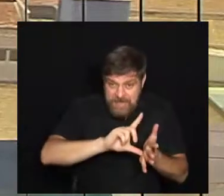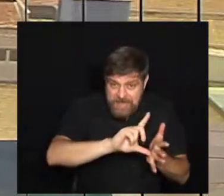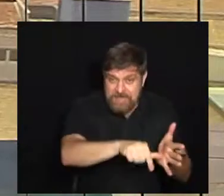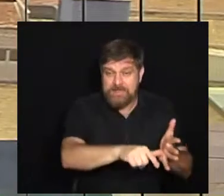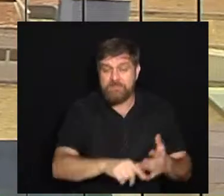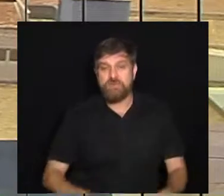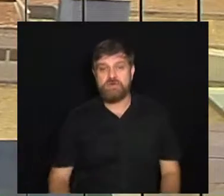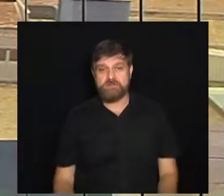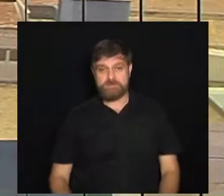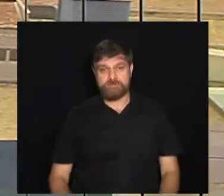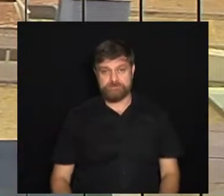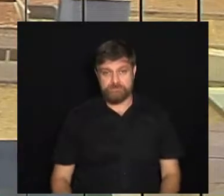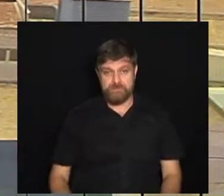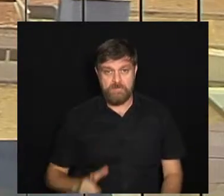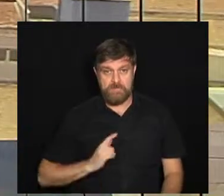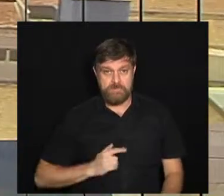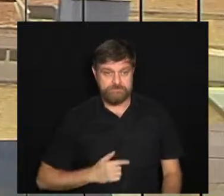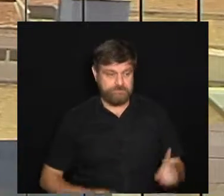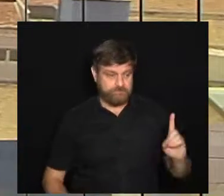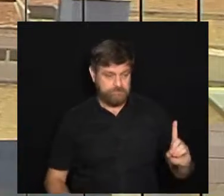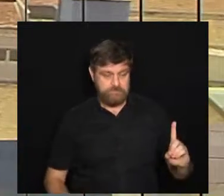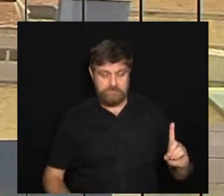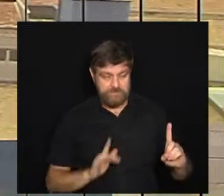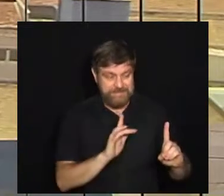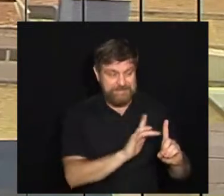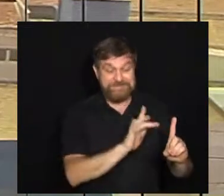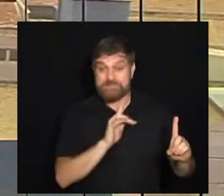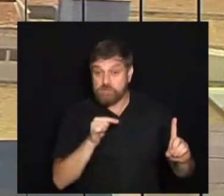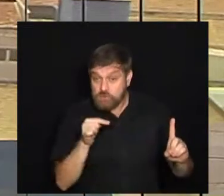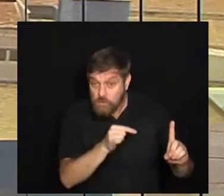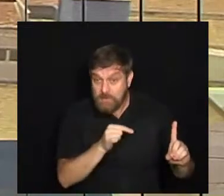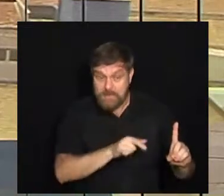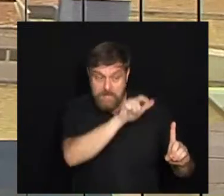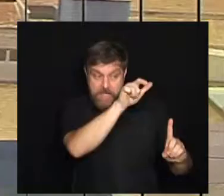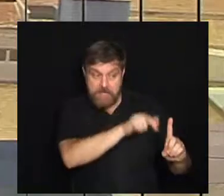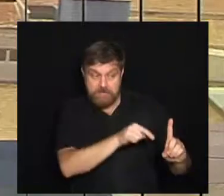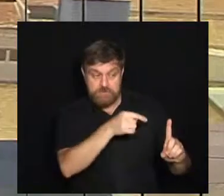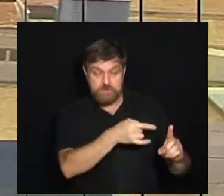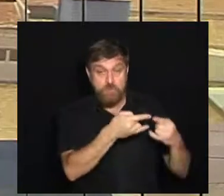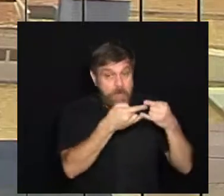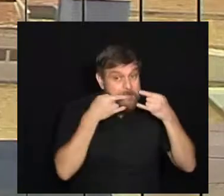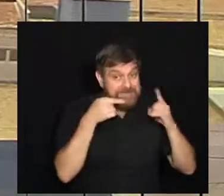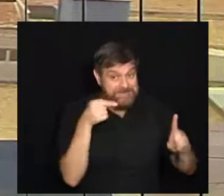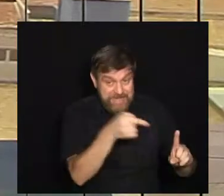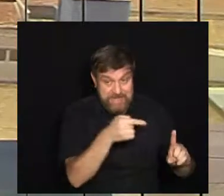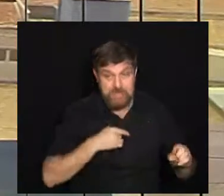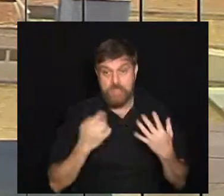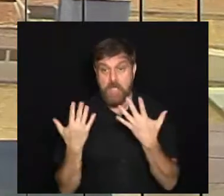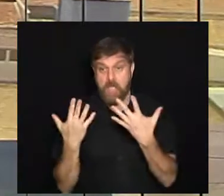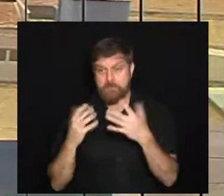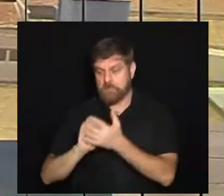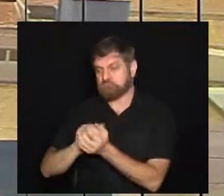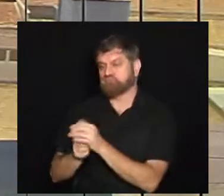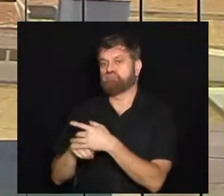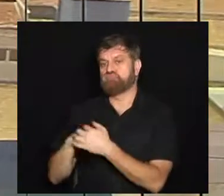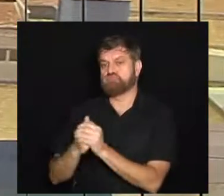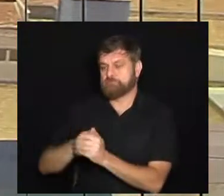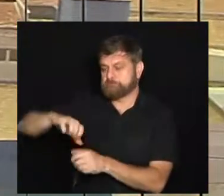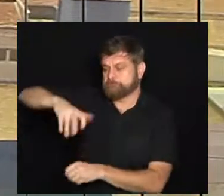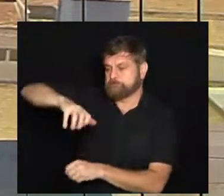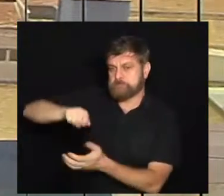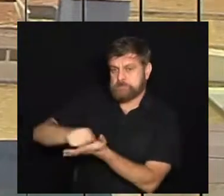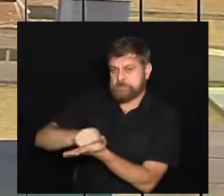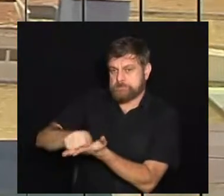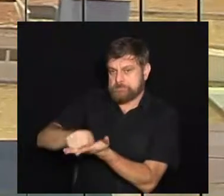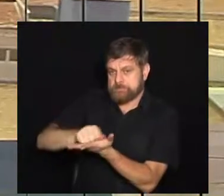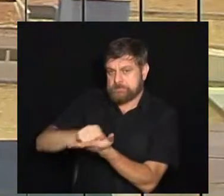antes e depois de tocar nessa pessoa que vai estar ali na tua casa sob observação né lavar as mãos de forma rigorosa feita